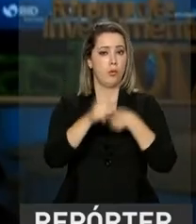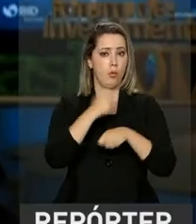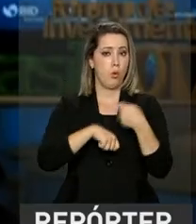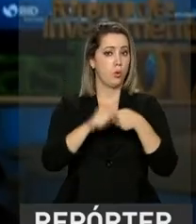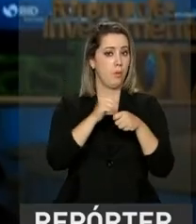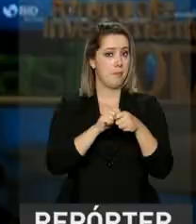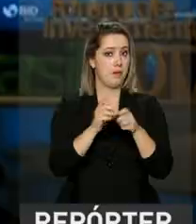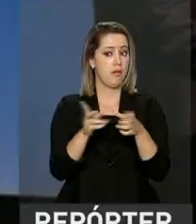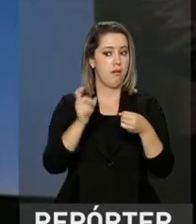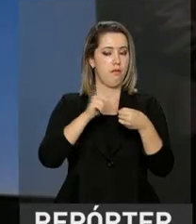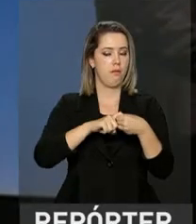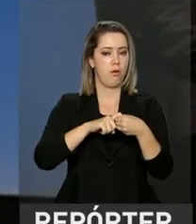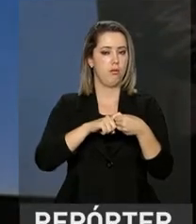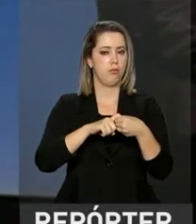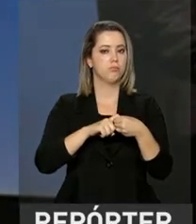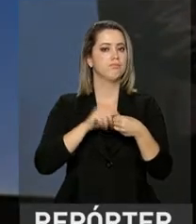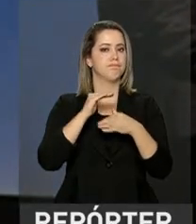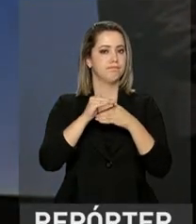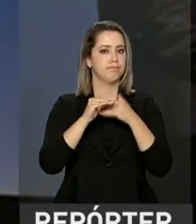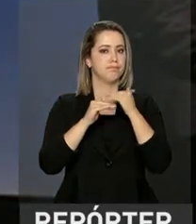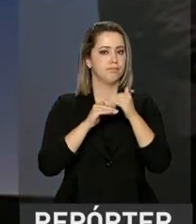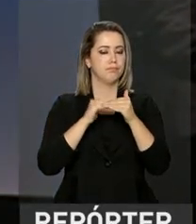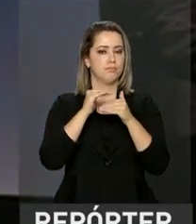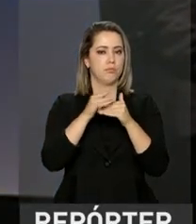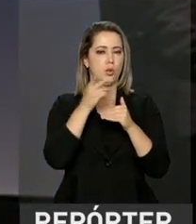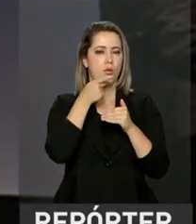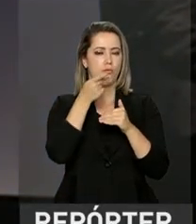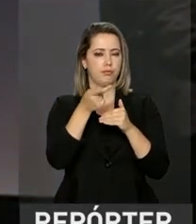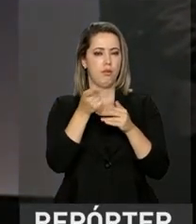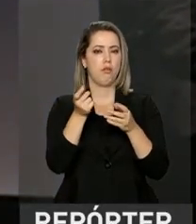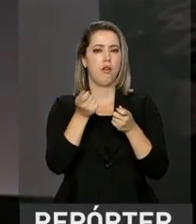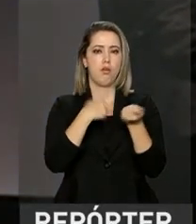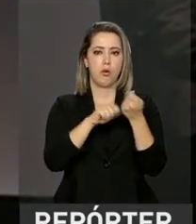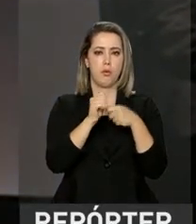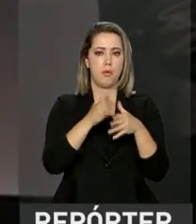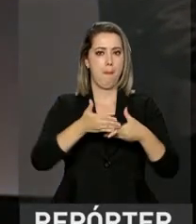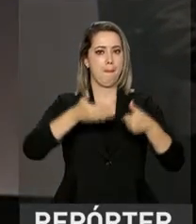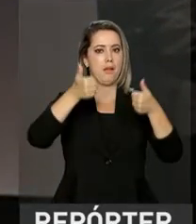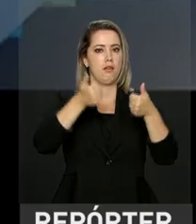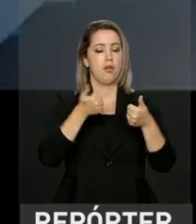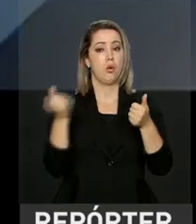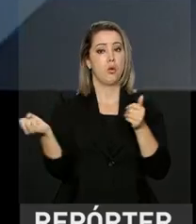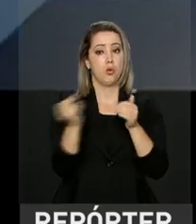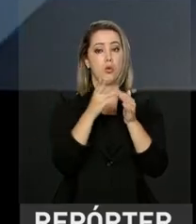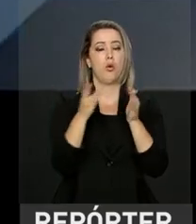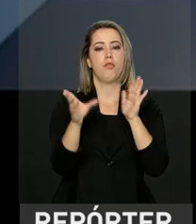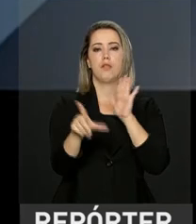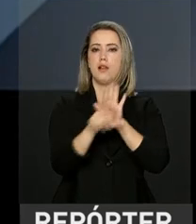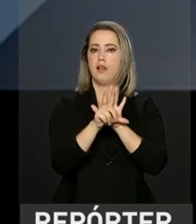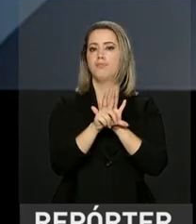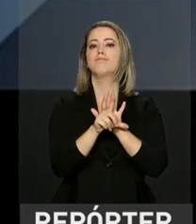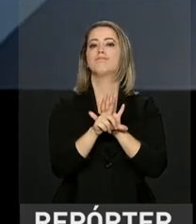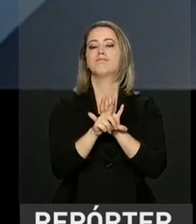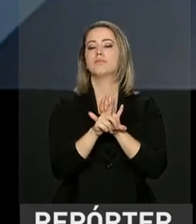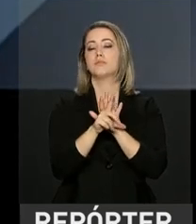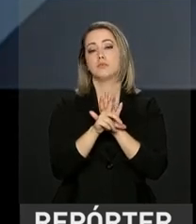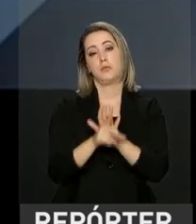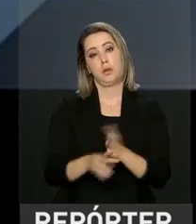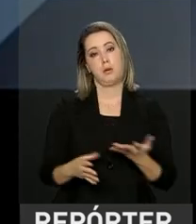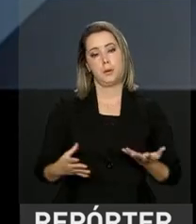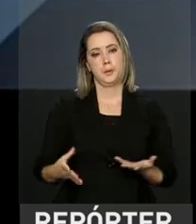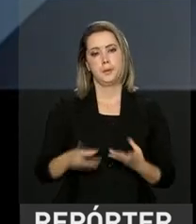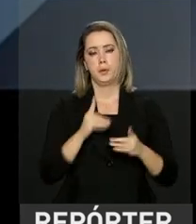se recupera e sobre recuperar se e se moderniza encontram